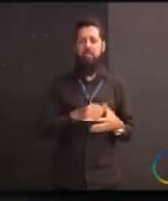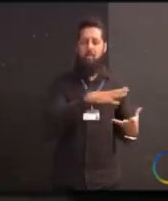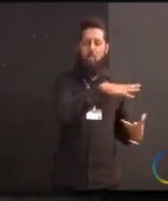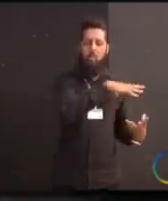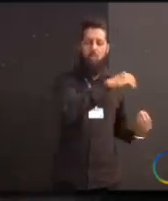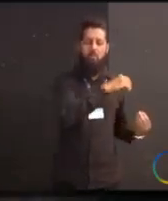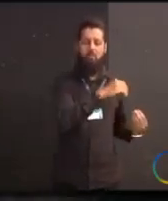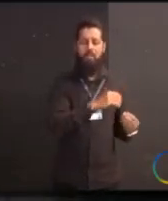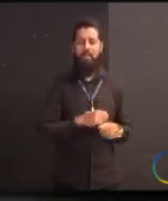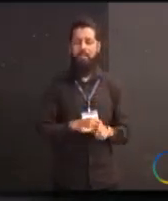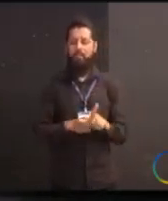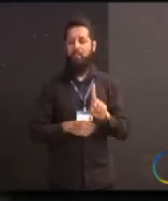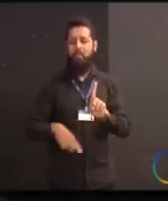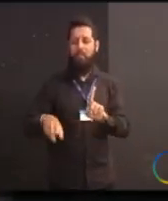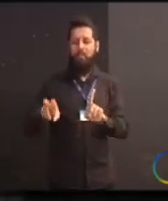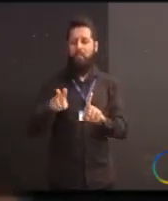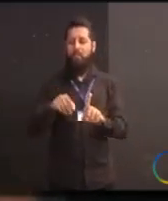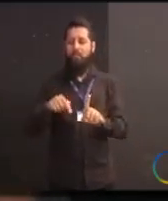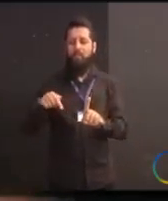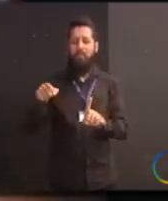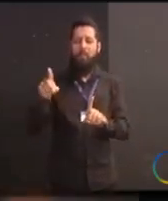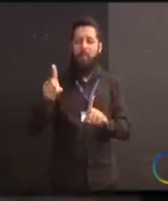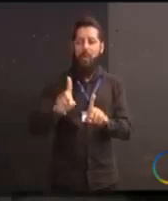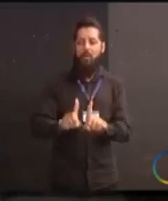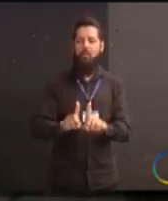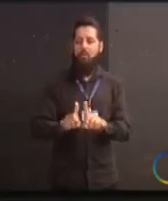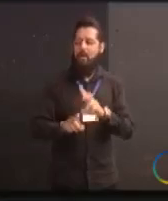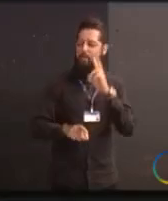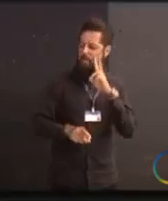Ora, eu acho que ele enxergou